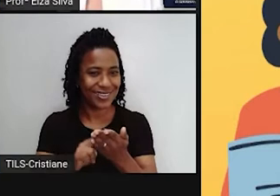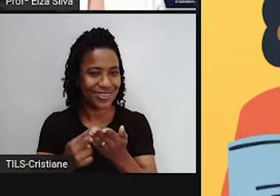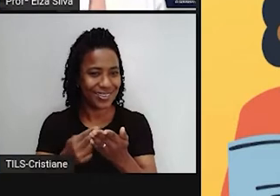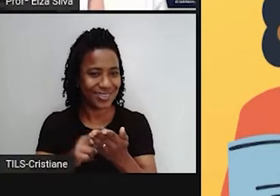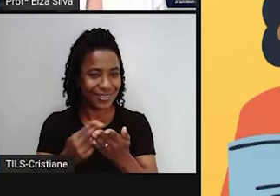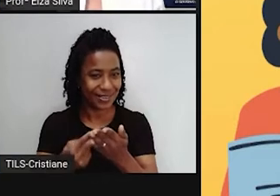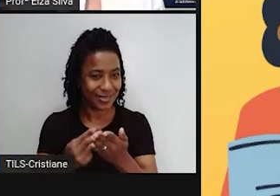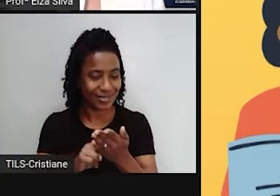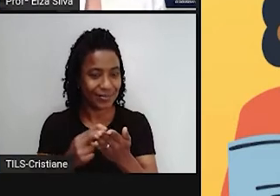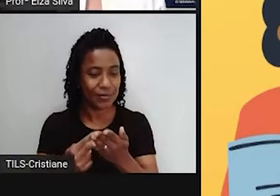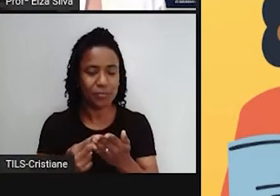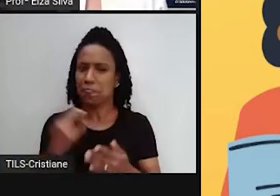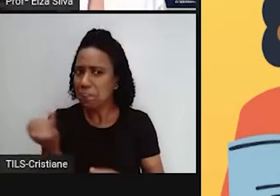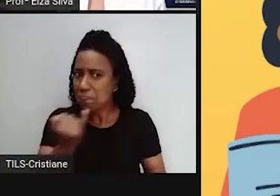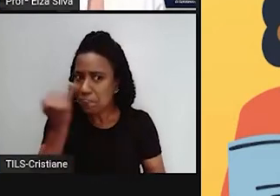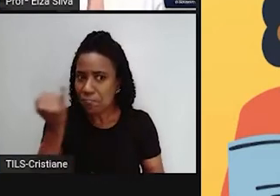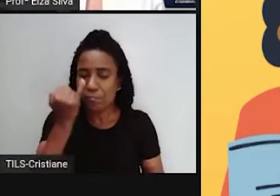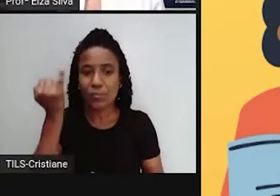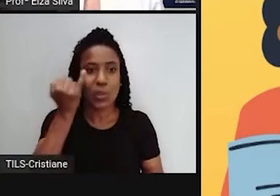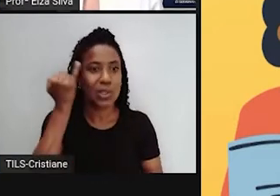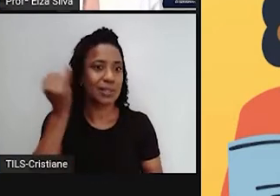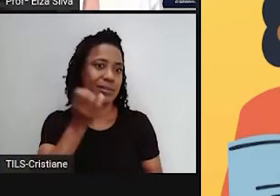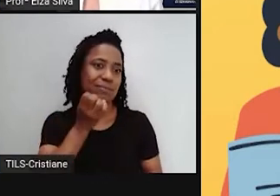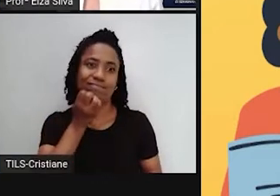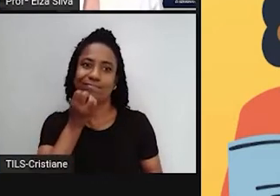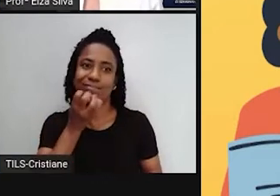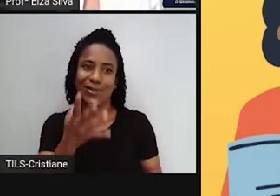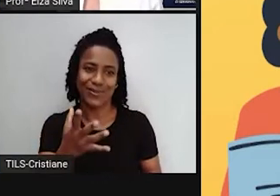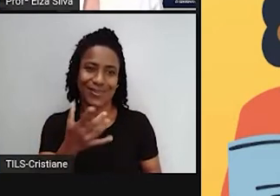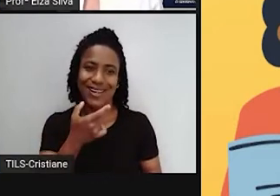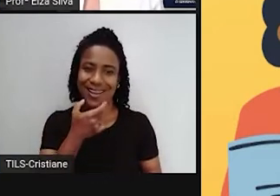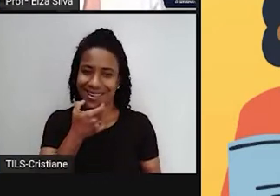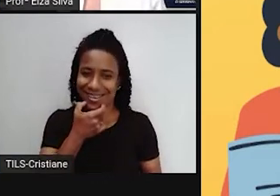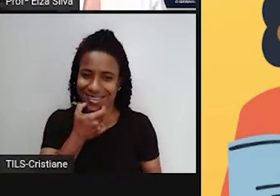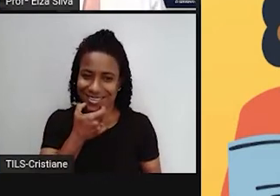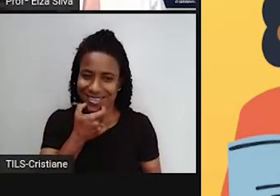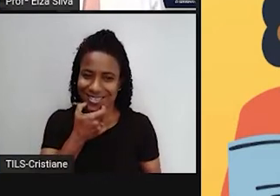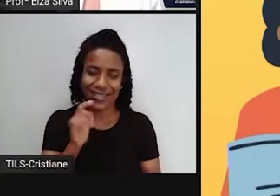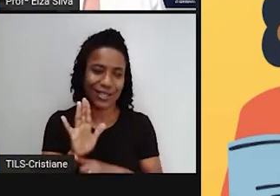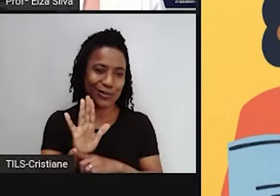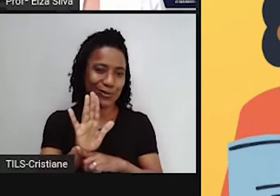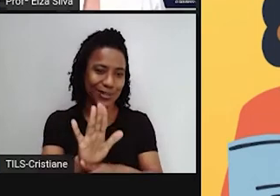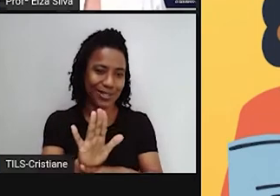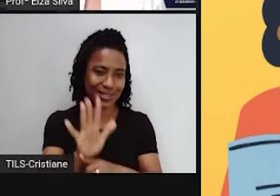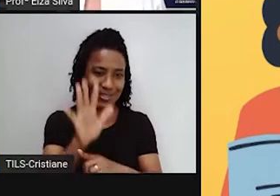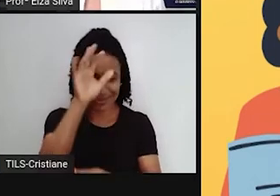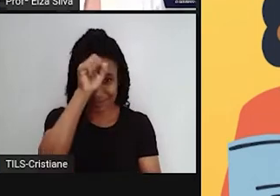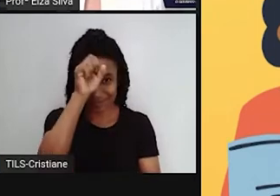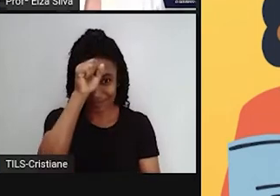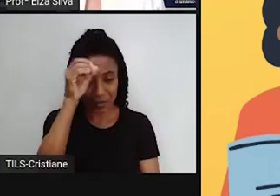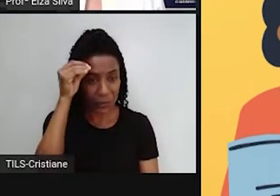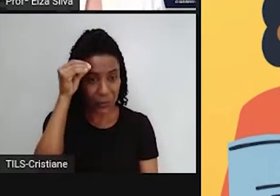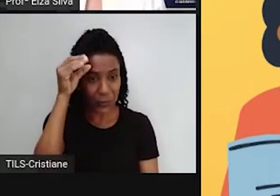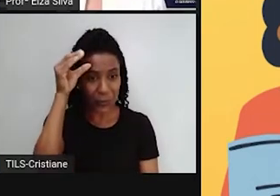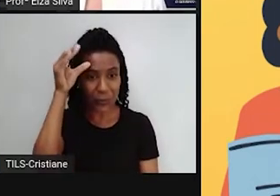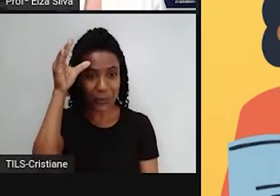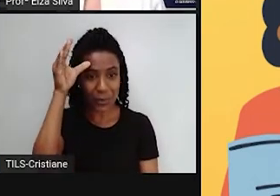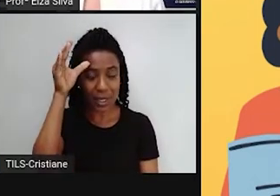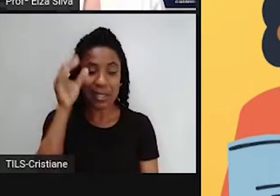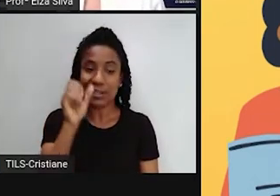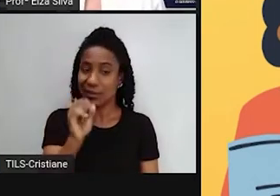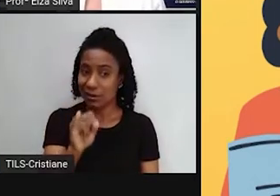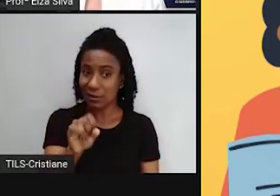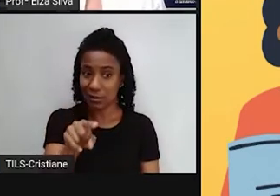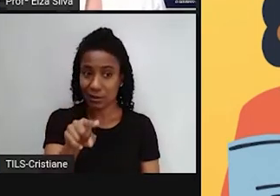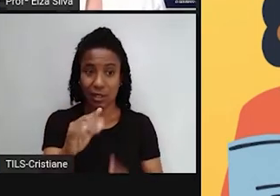nós estamos nos propondo a aprender, o inglês. Então, quem tem acesso à internet, é